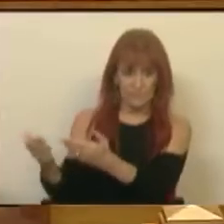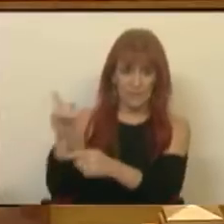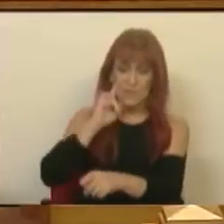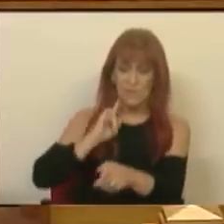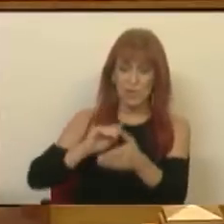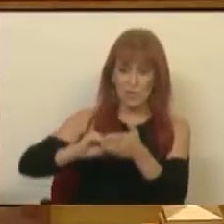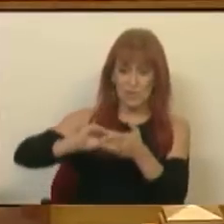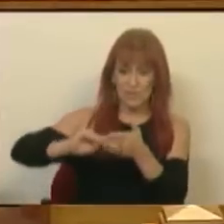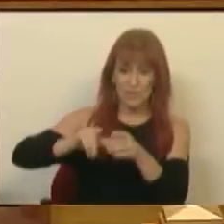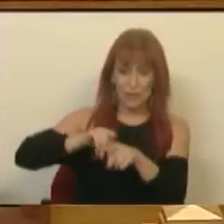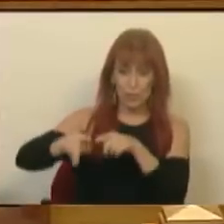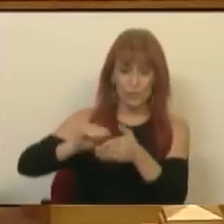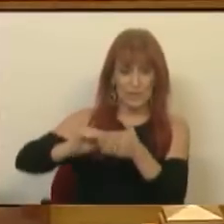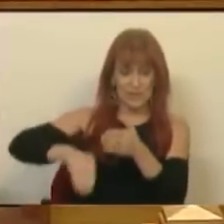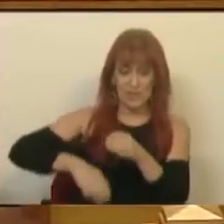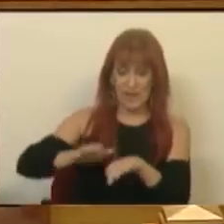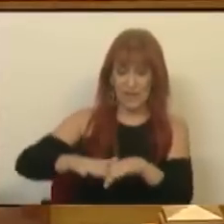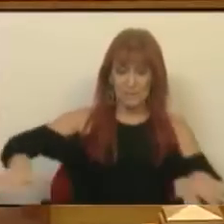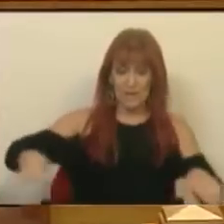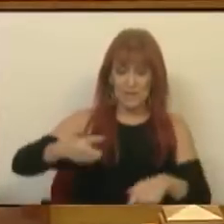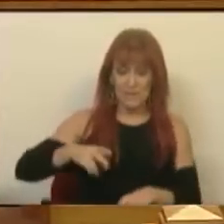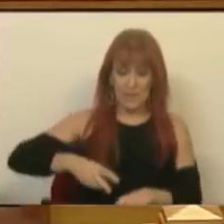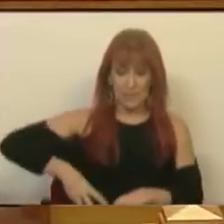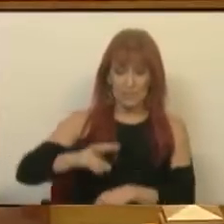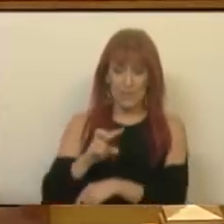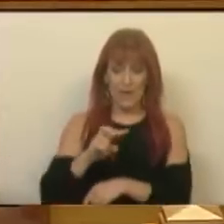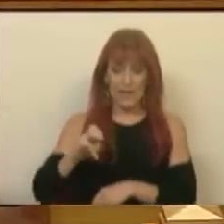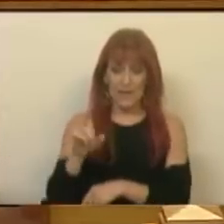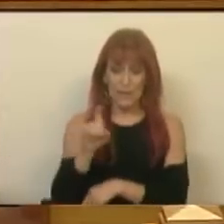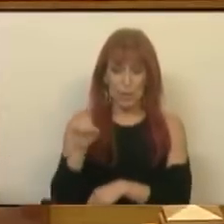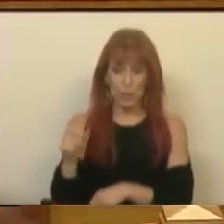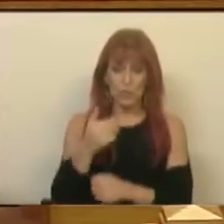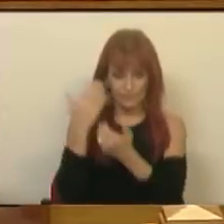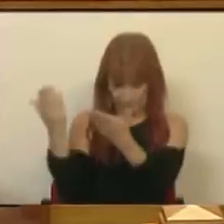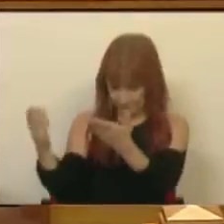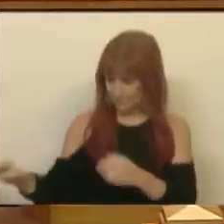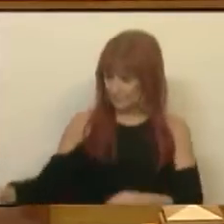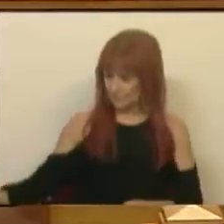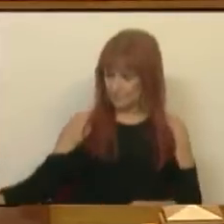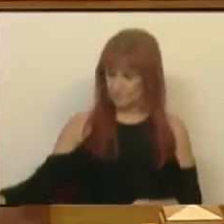a senhora deputada secretária da mesa Maria da Luz rosinha